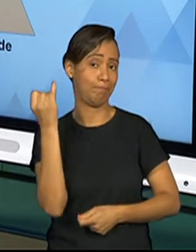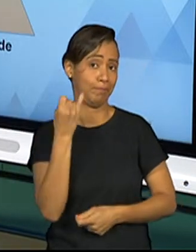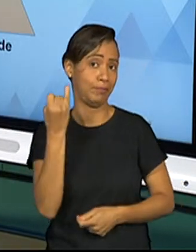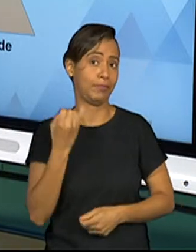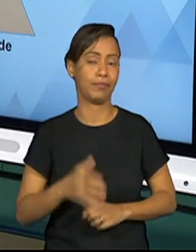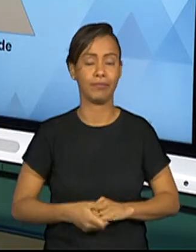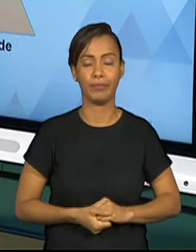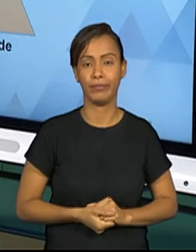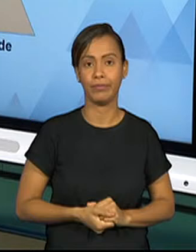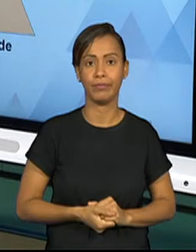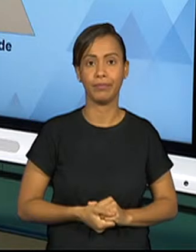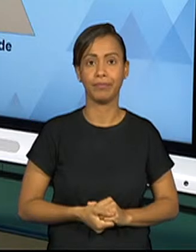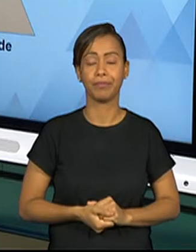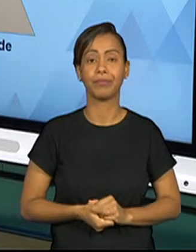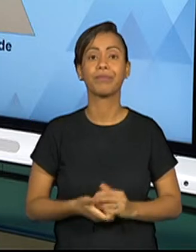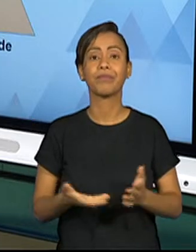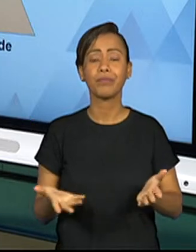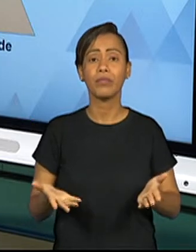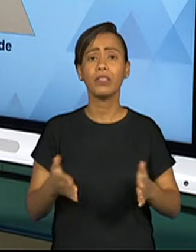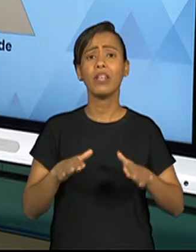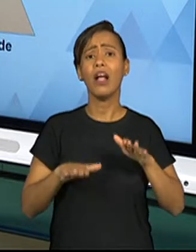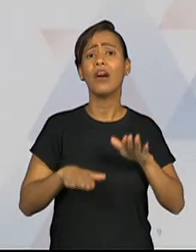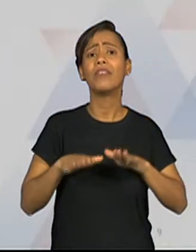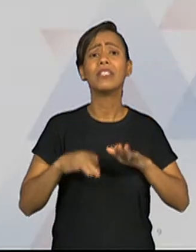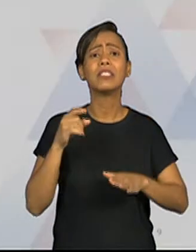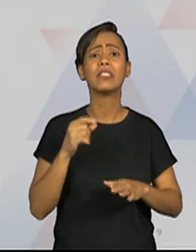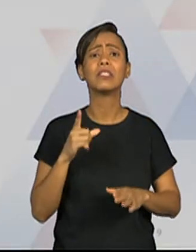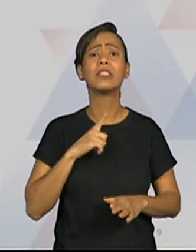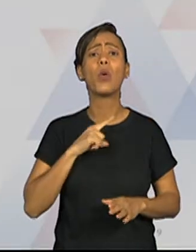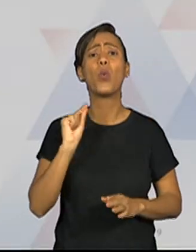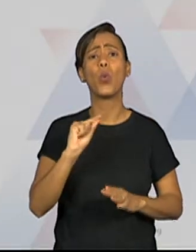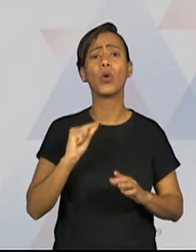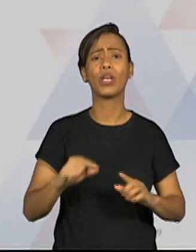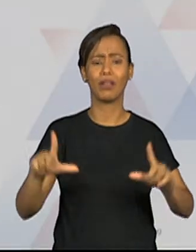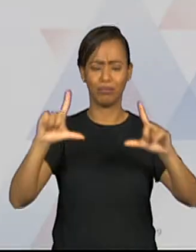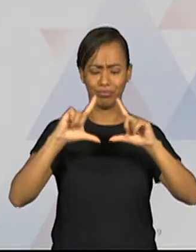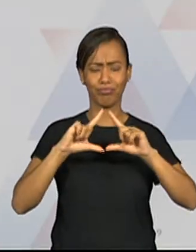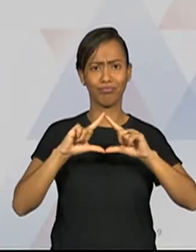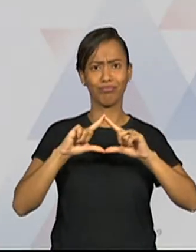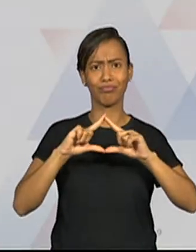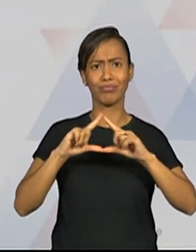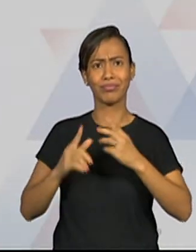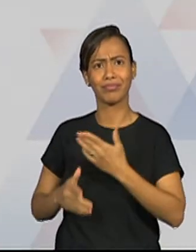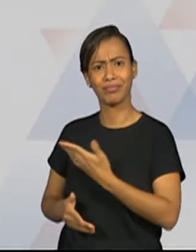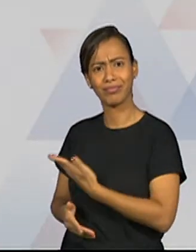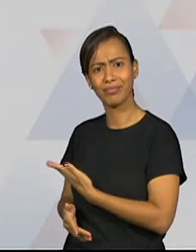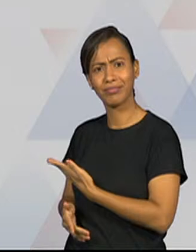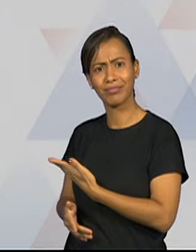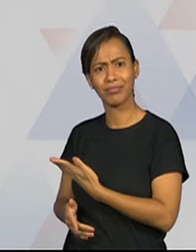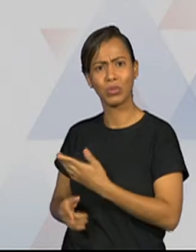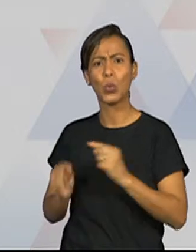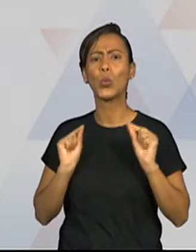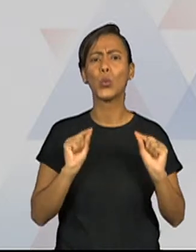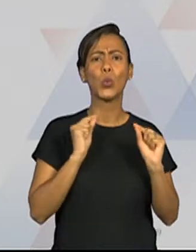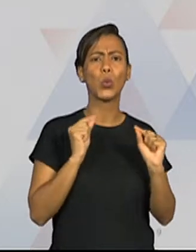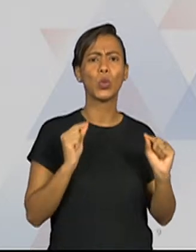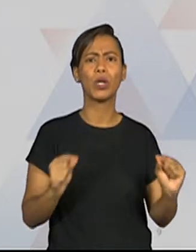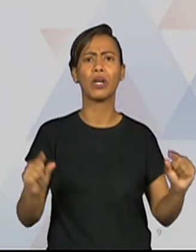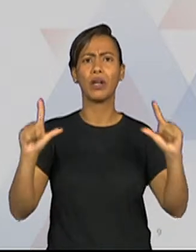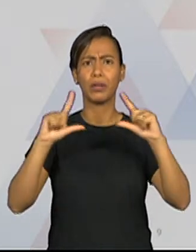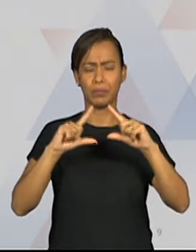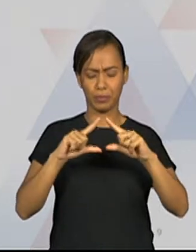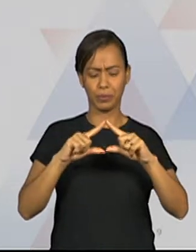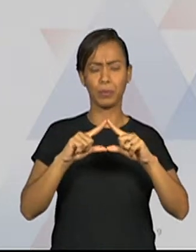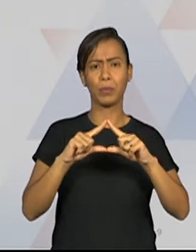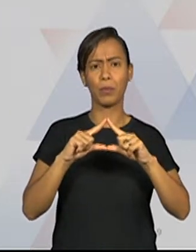a ideia, né, se num primeiro momento nós tivermos uma pirâmide um pouco desequilibrada, né, que nós